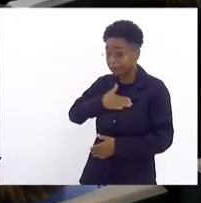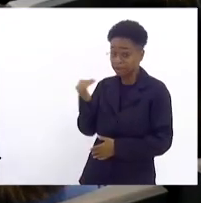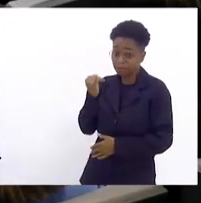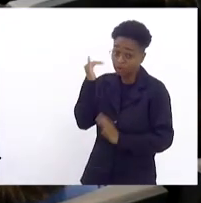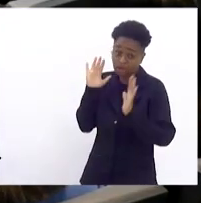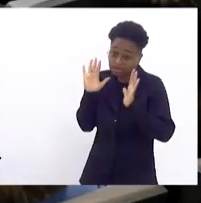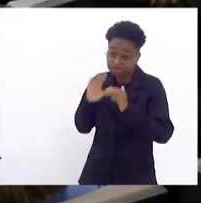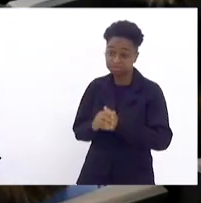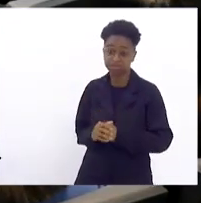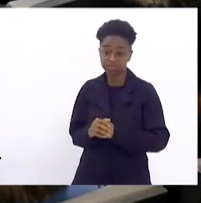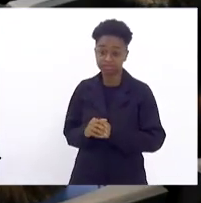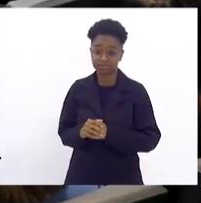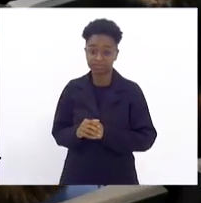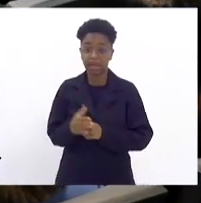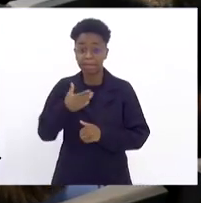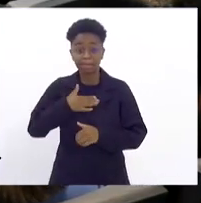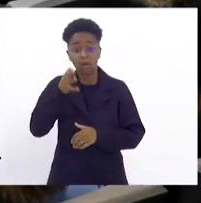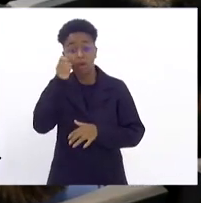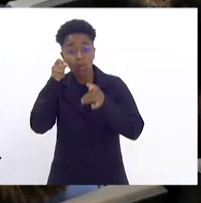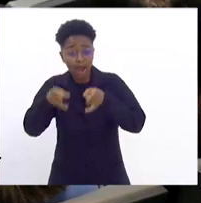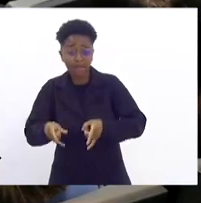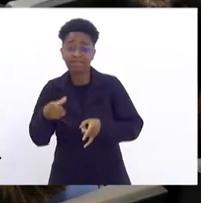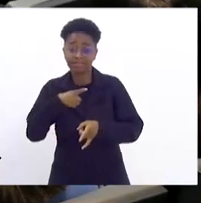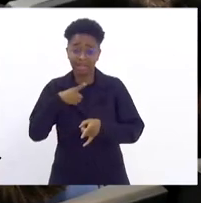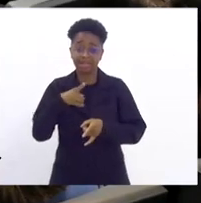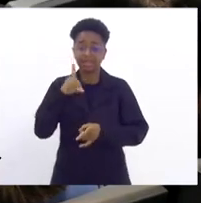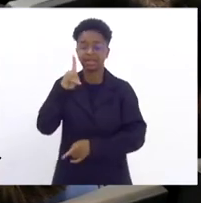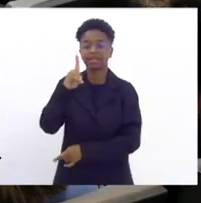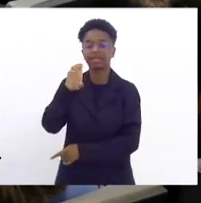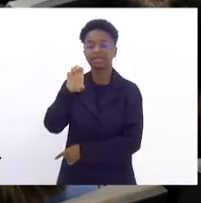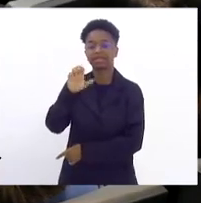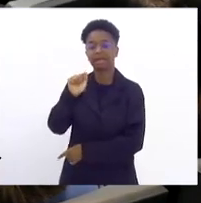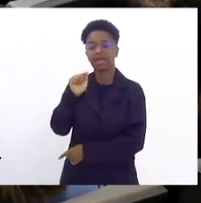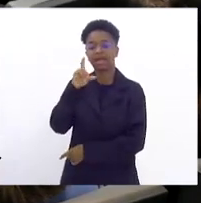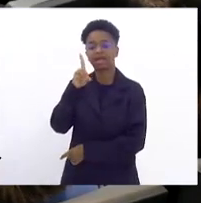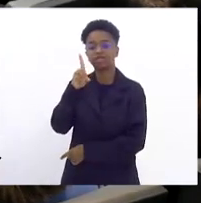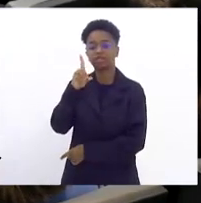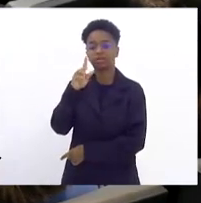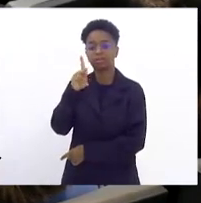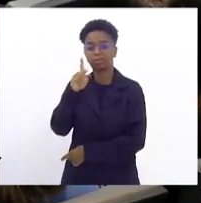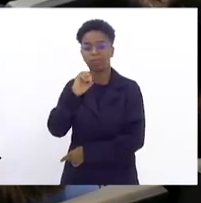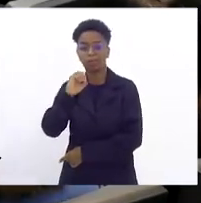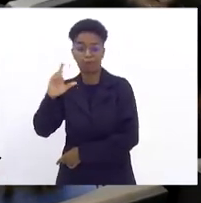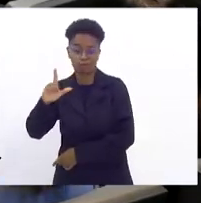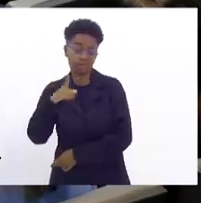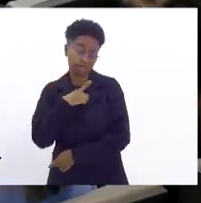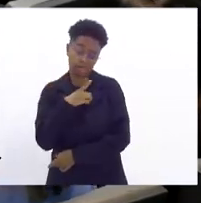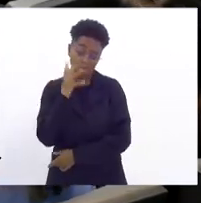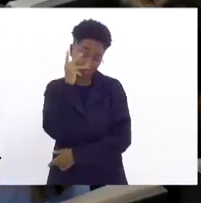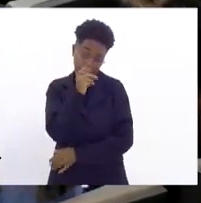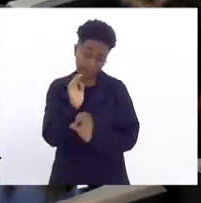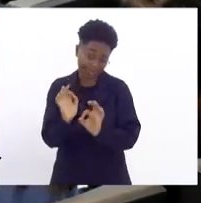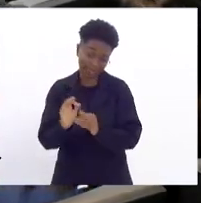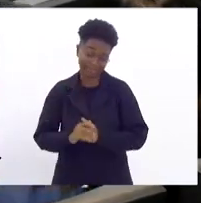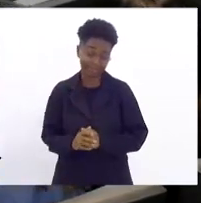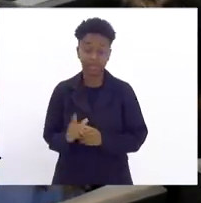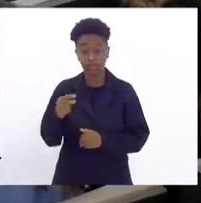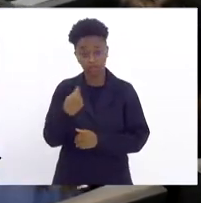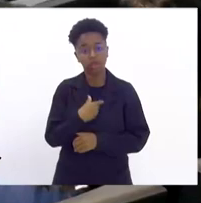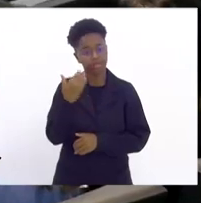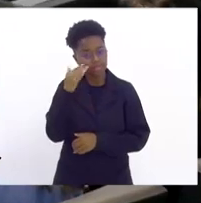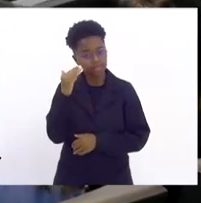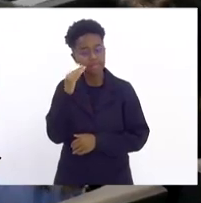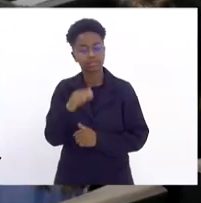isso eu tenho lá no meu quarto sentar no meu quarto não Deadpool né bonitinho lá então a gente entende isso